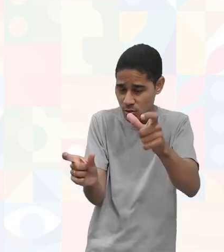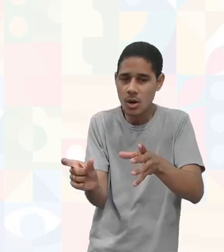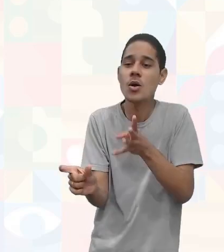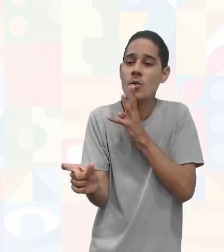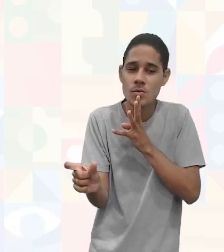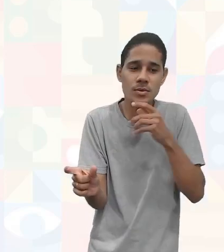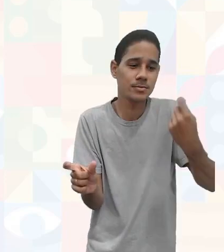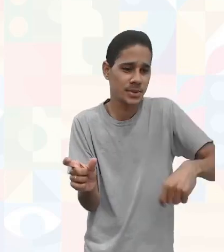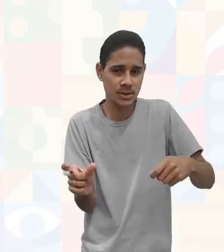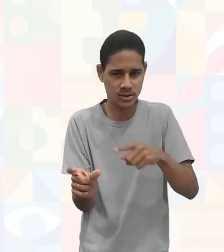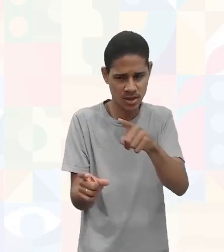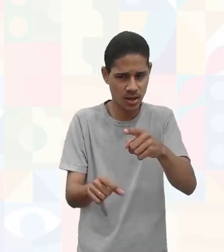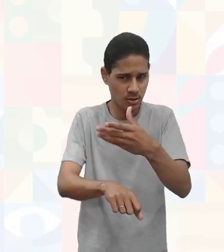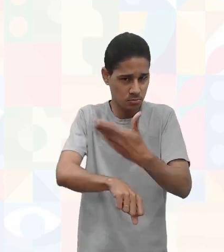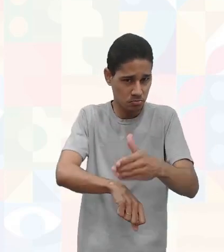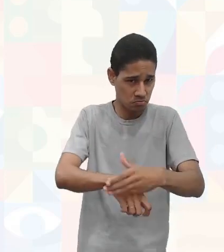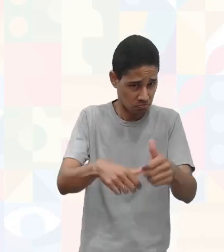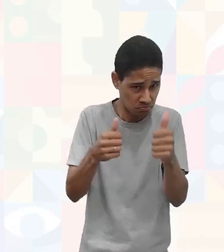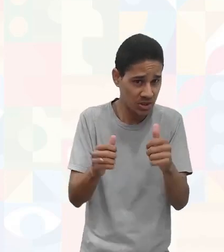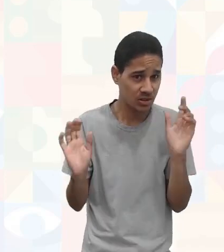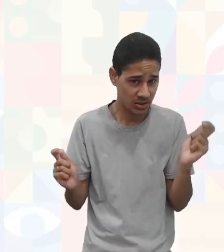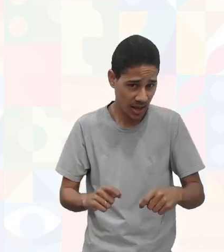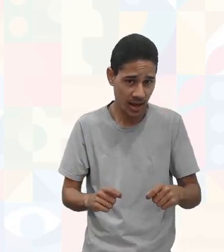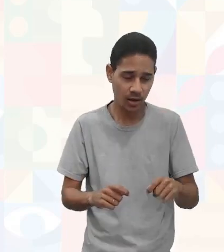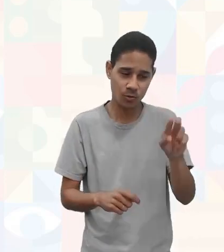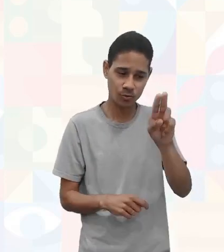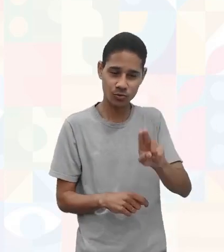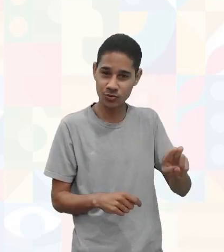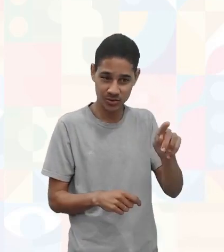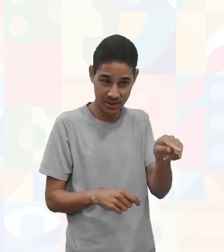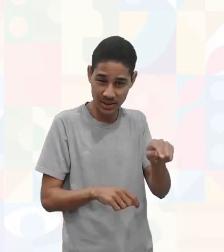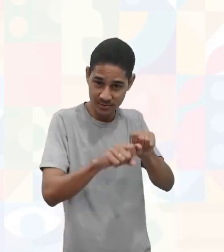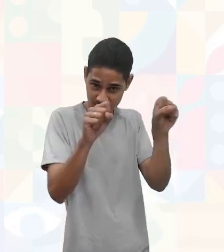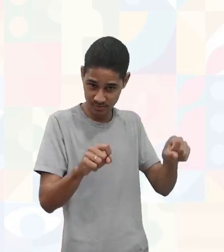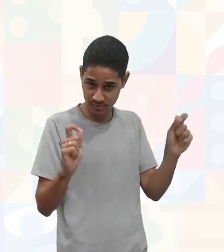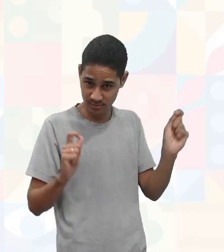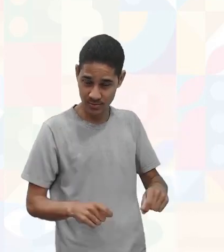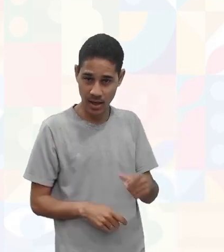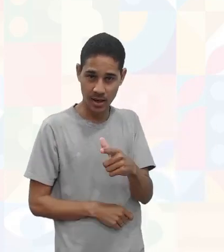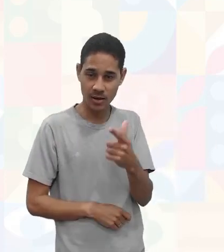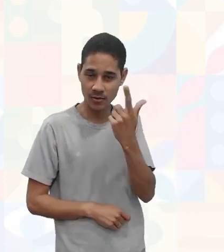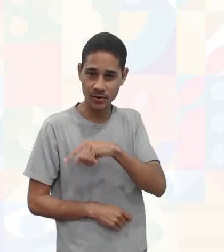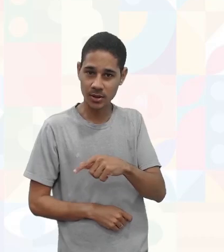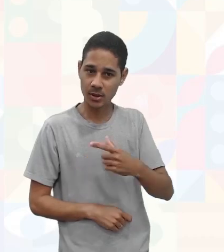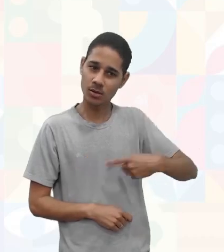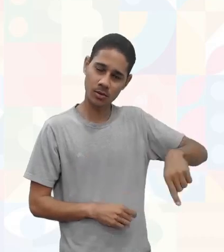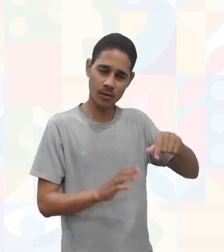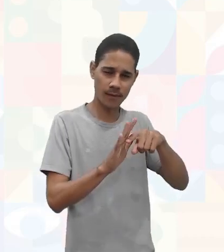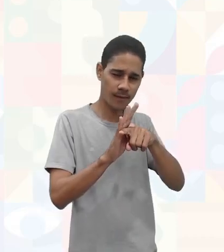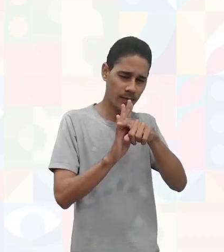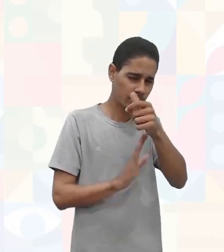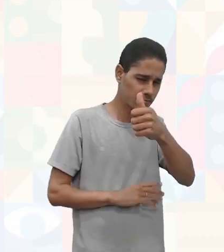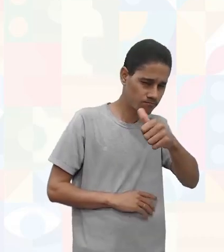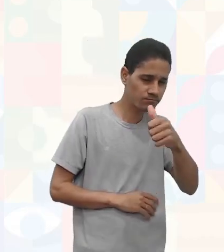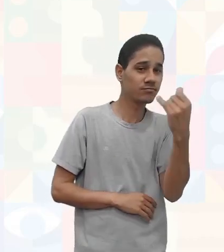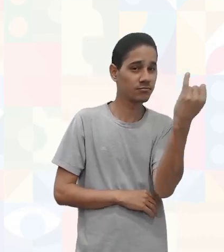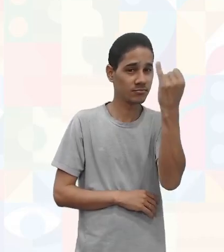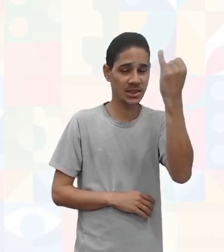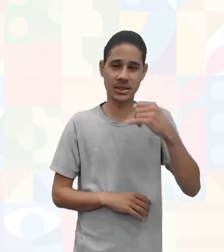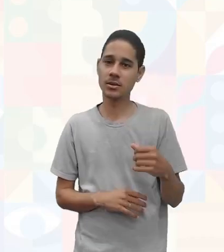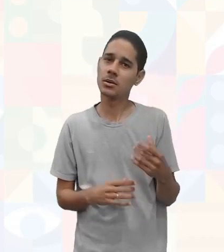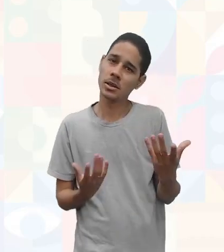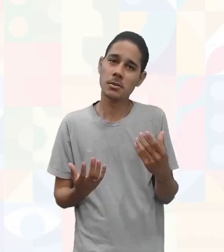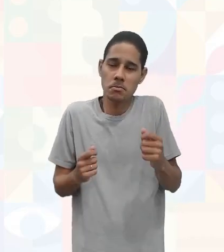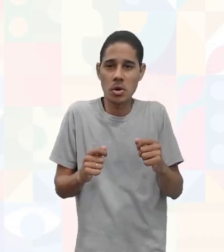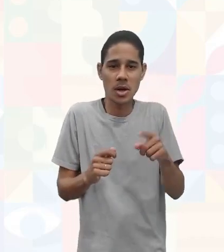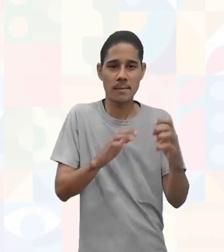pessoas estão qualificadas, não estão qualificadas para usar os sistemas? A gente precisa fazer esse tipo de avaliação, porque você pode ter um sistema muito bom, adquirir o